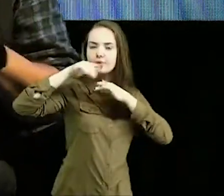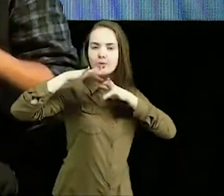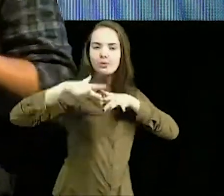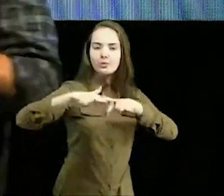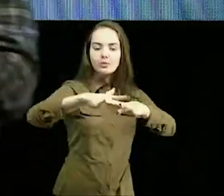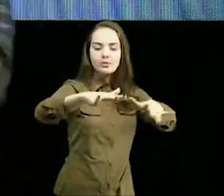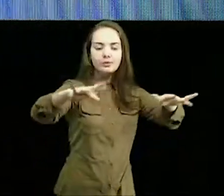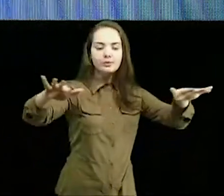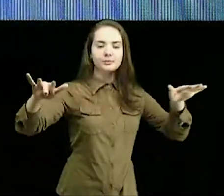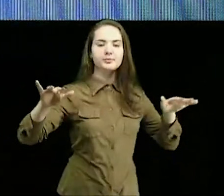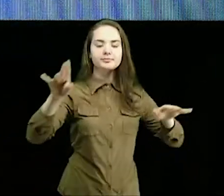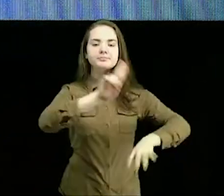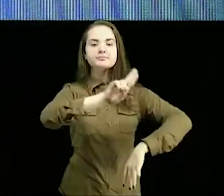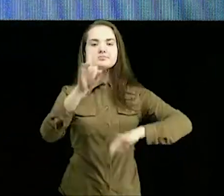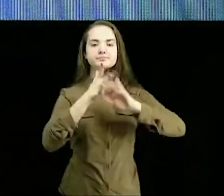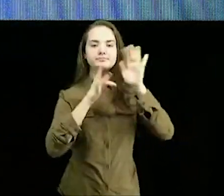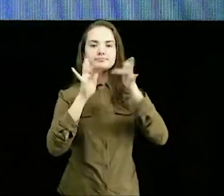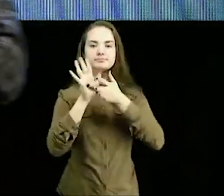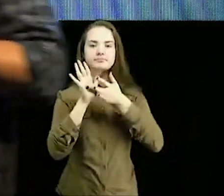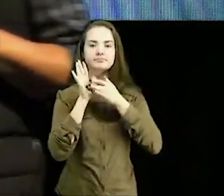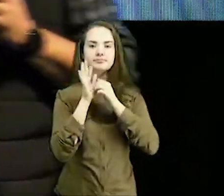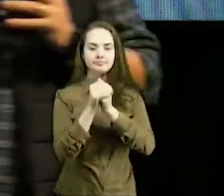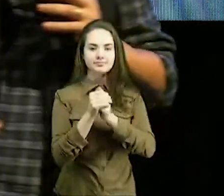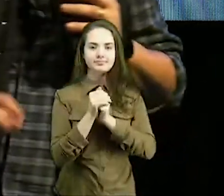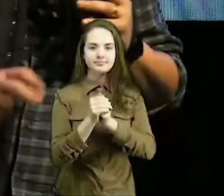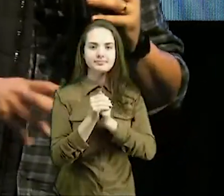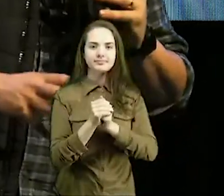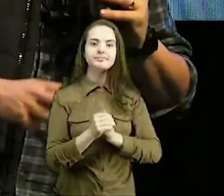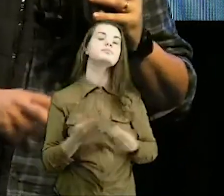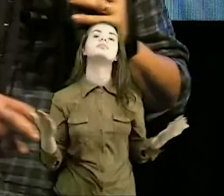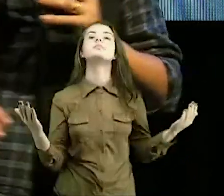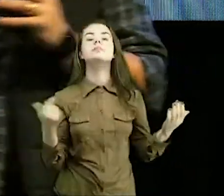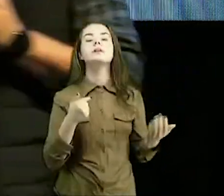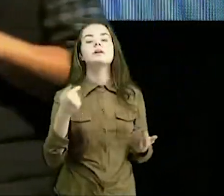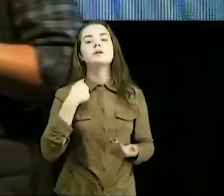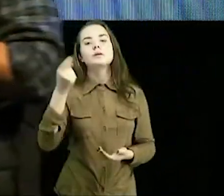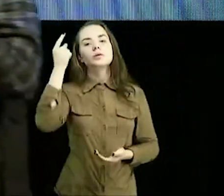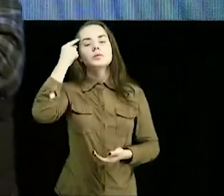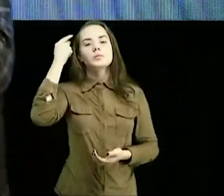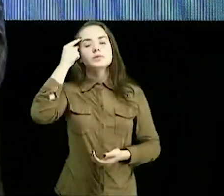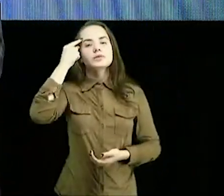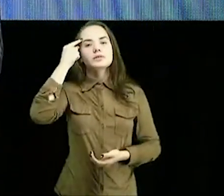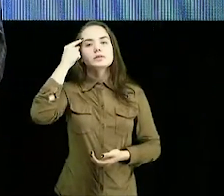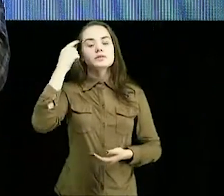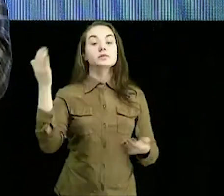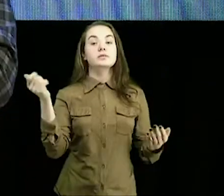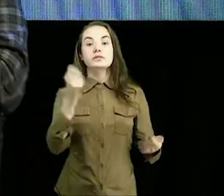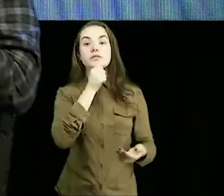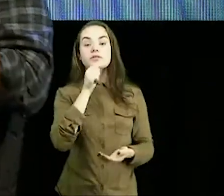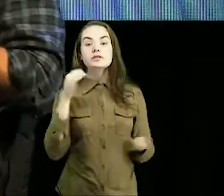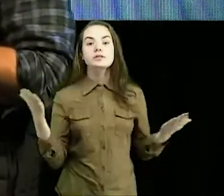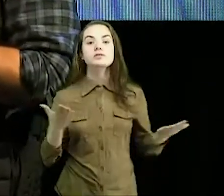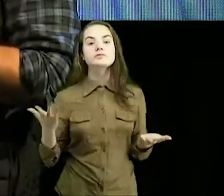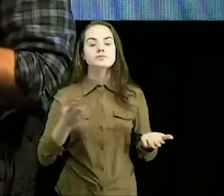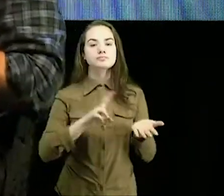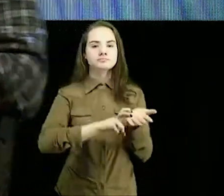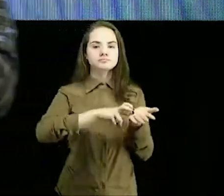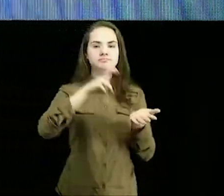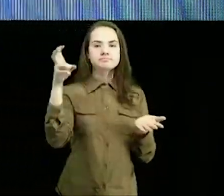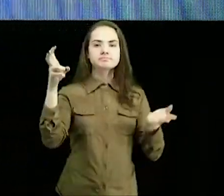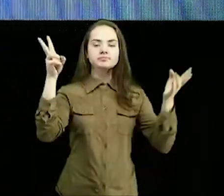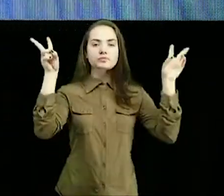de Jesus. Amém, gente? Eu estava meditando ainda hoje bem cedo